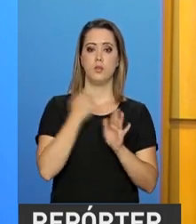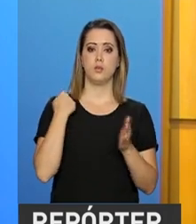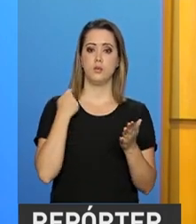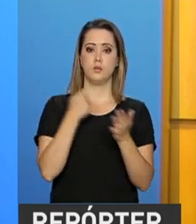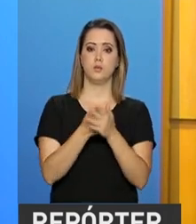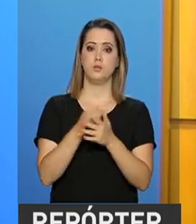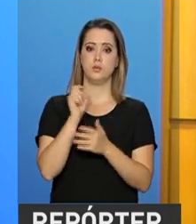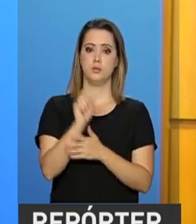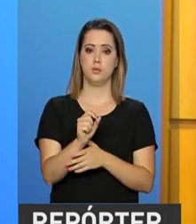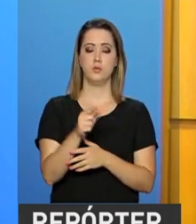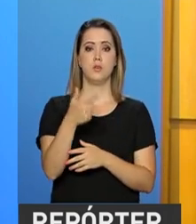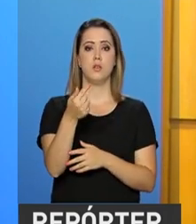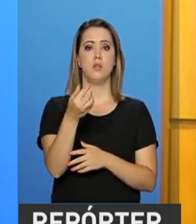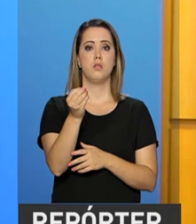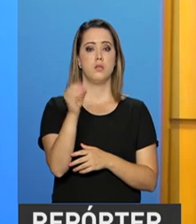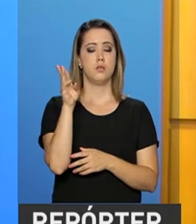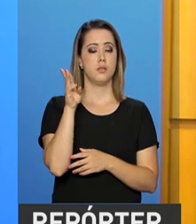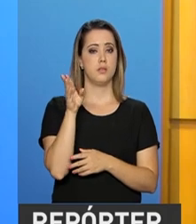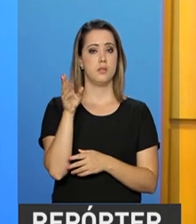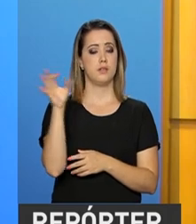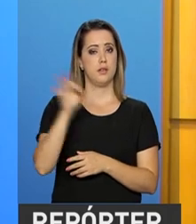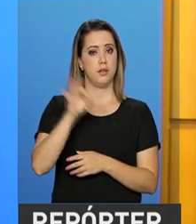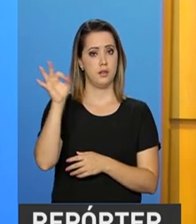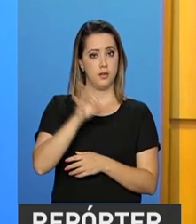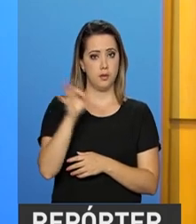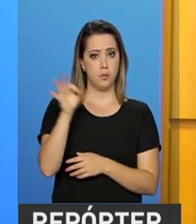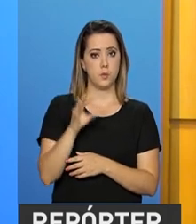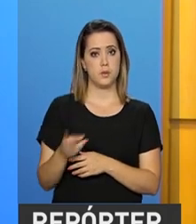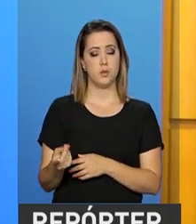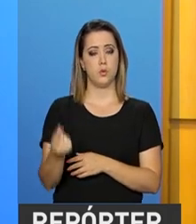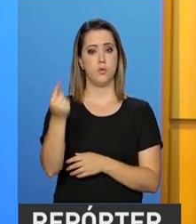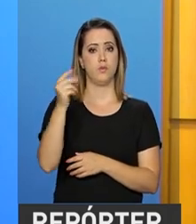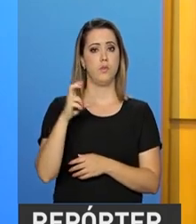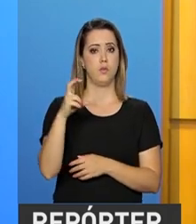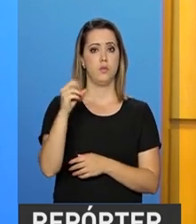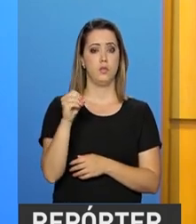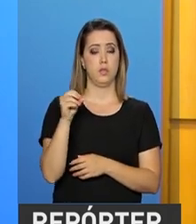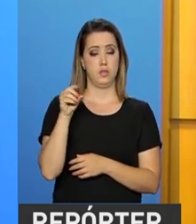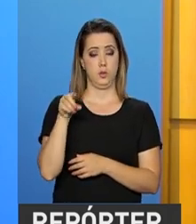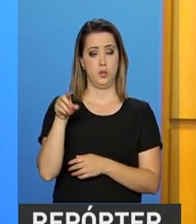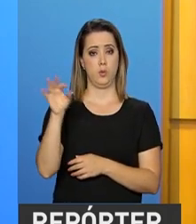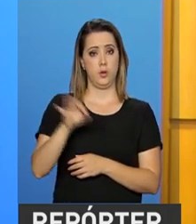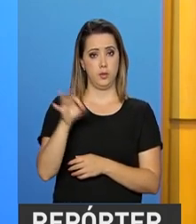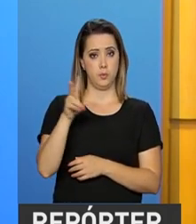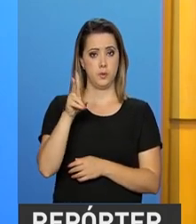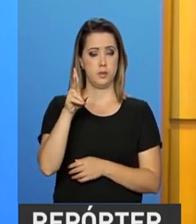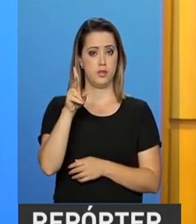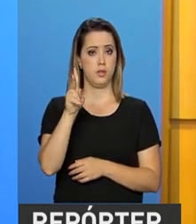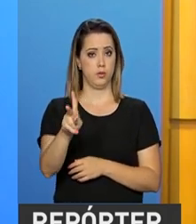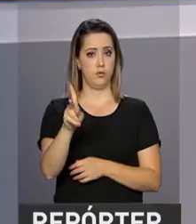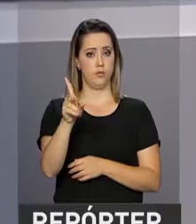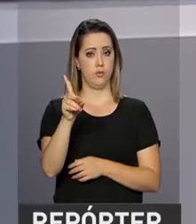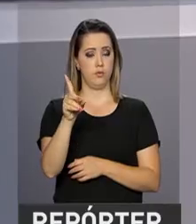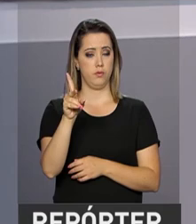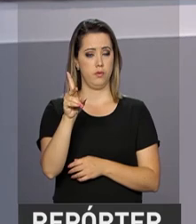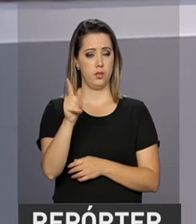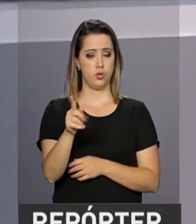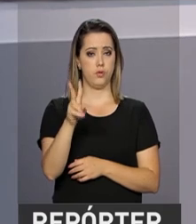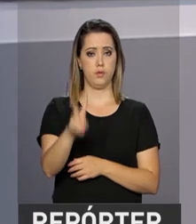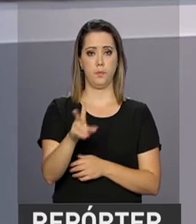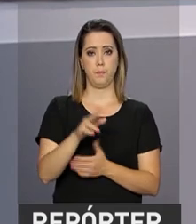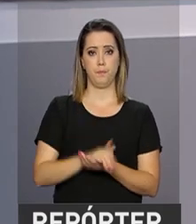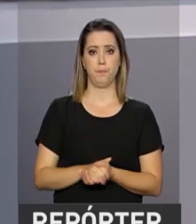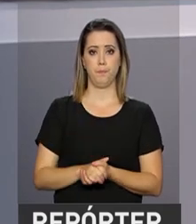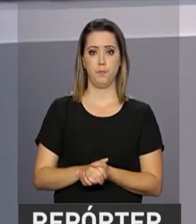financiem 70% do custo limitado a 50% do vgv Esse é o grande objetivo durante o